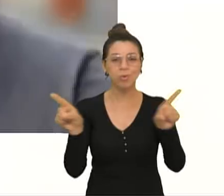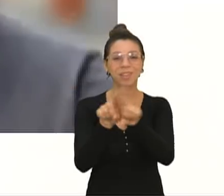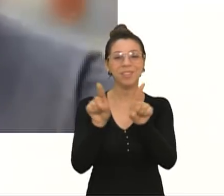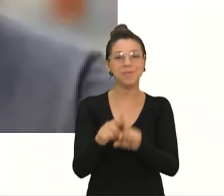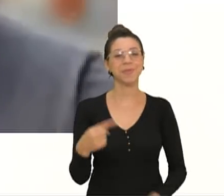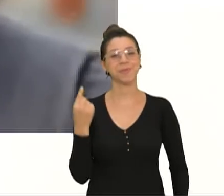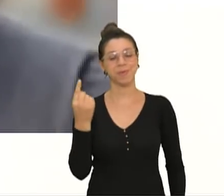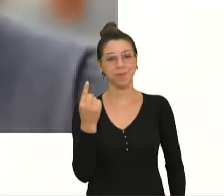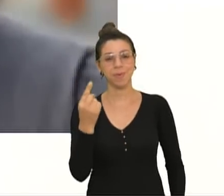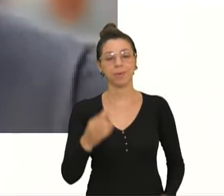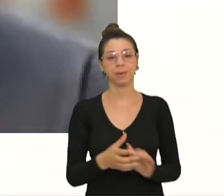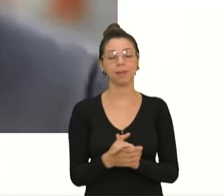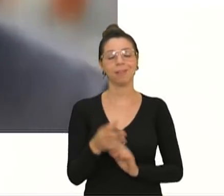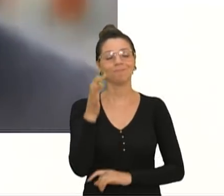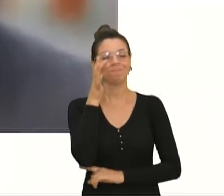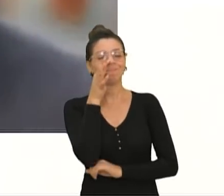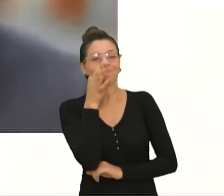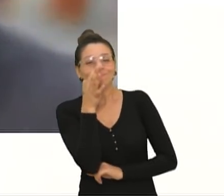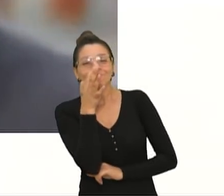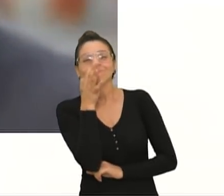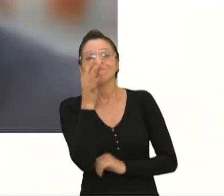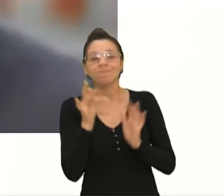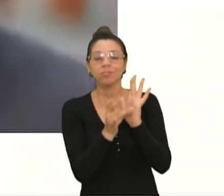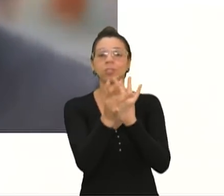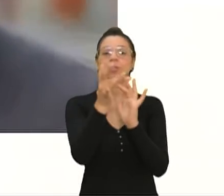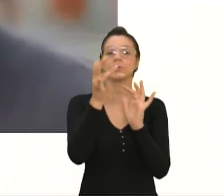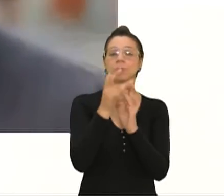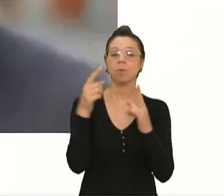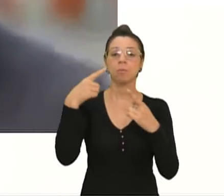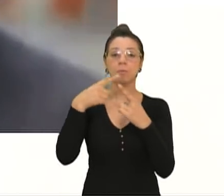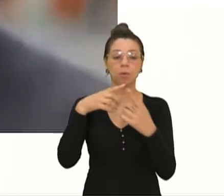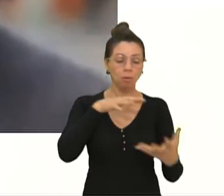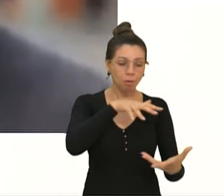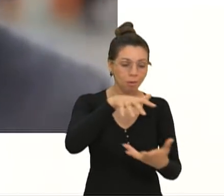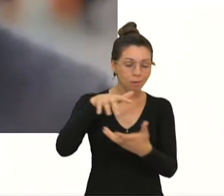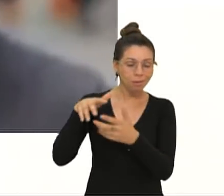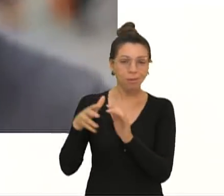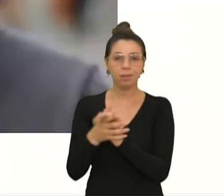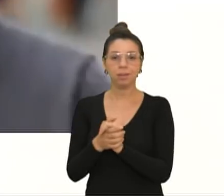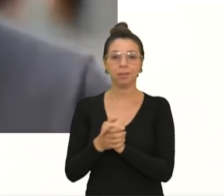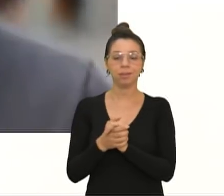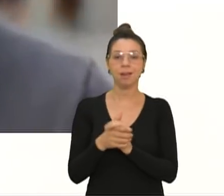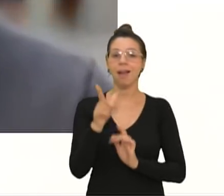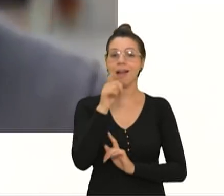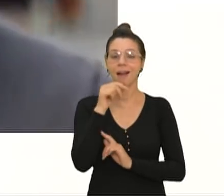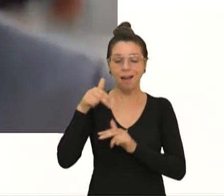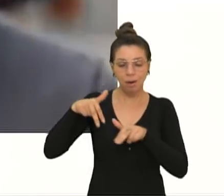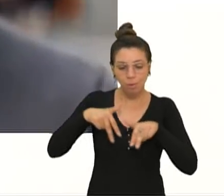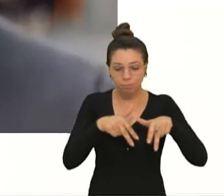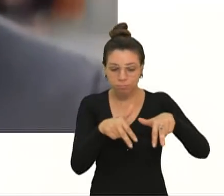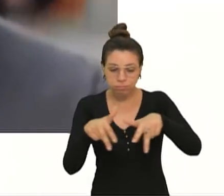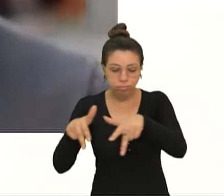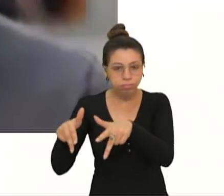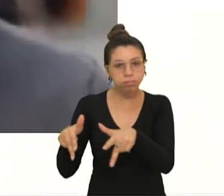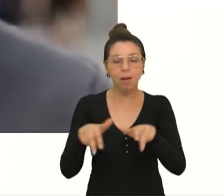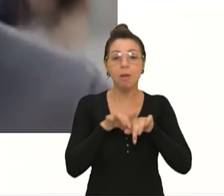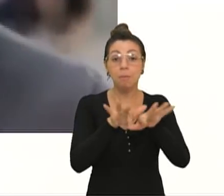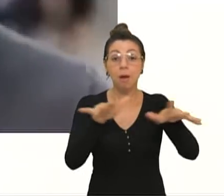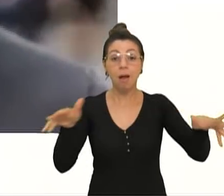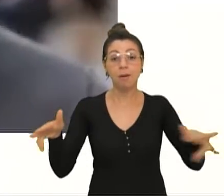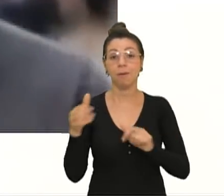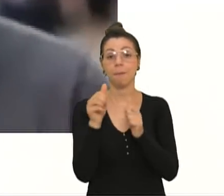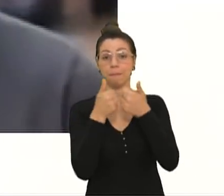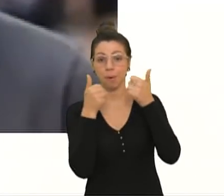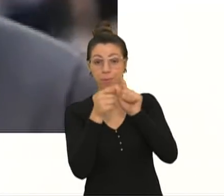chama muito a atenção em Jesus. As pessoas olham muito para o fato de Jesus andar sobre as águas, multiplicar pães e peixes,